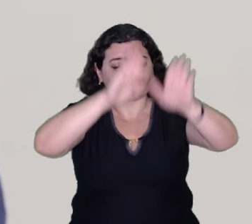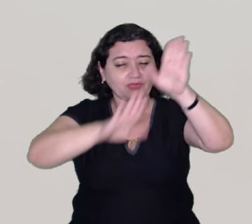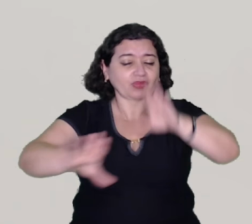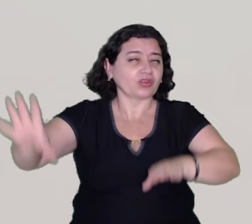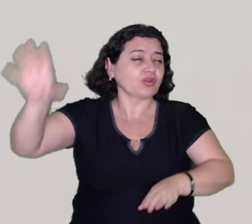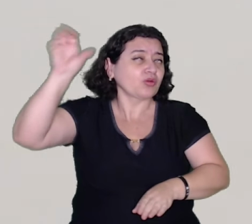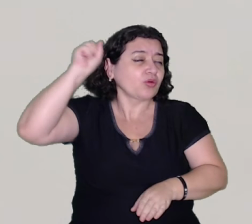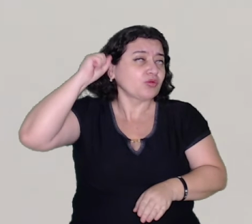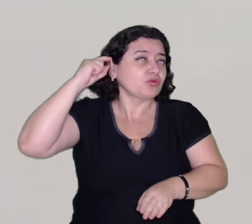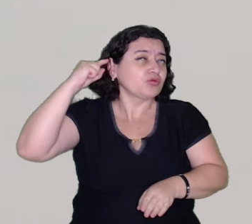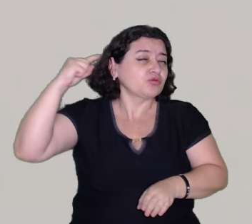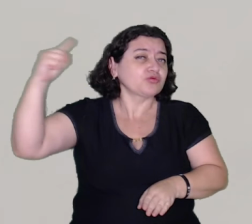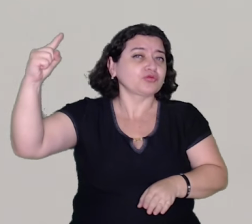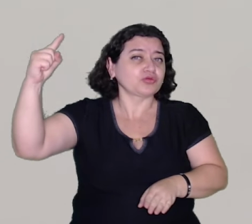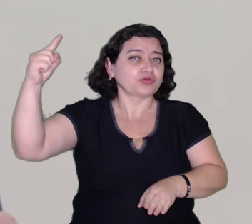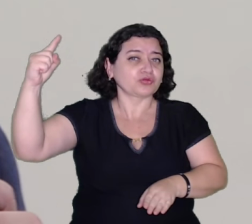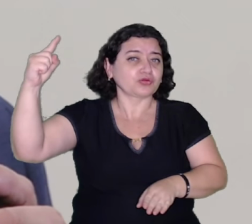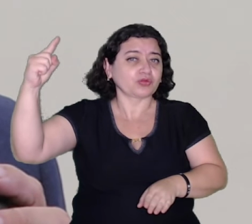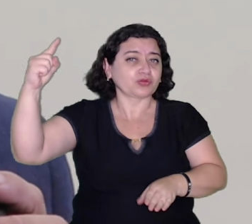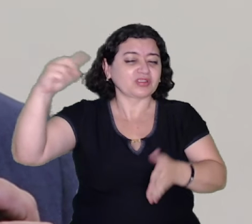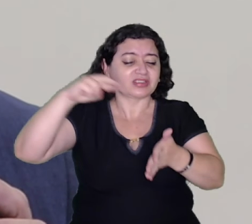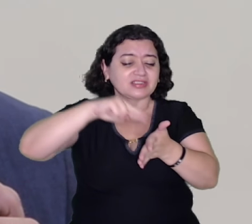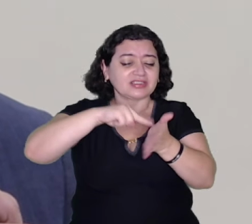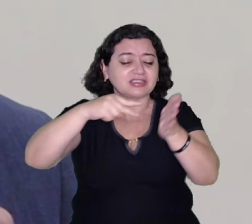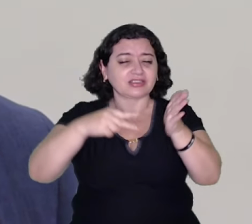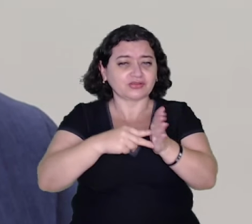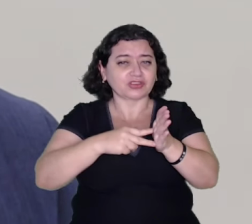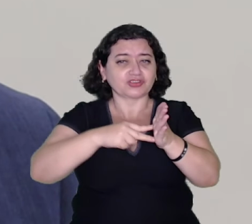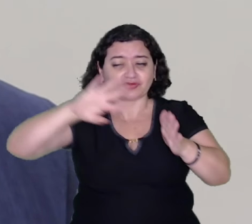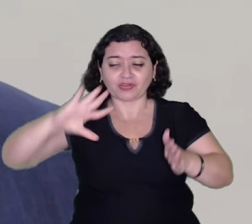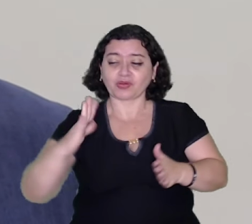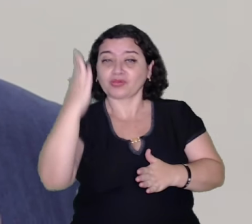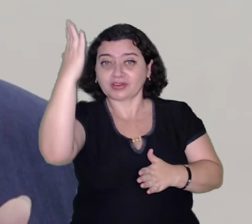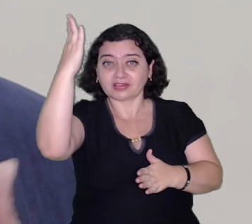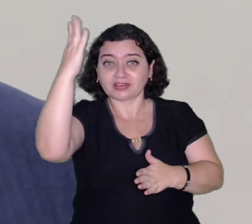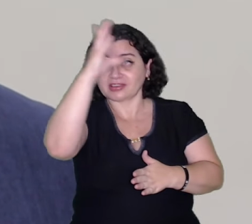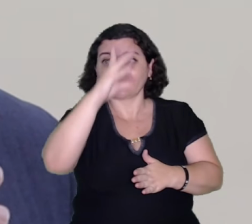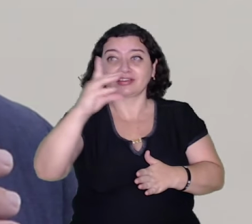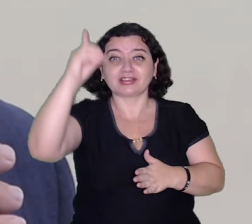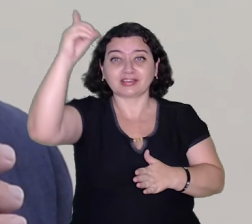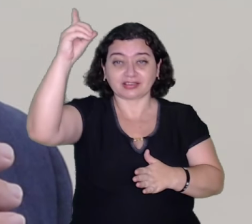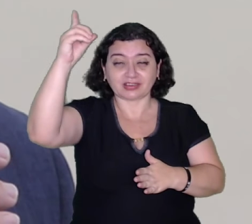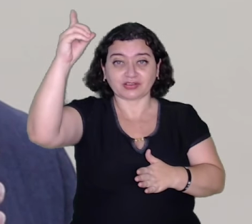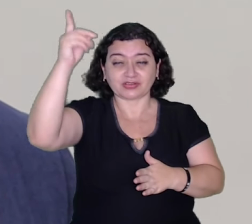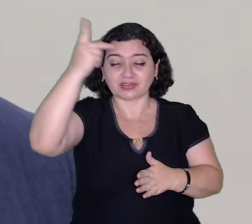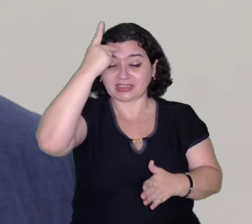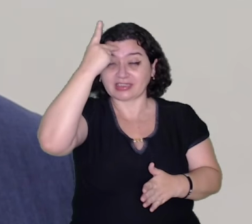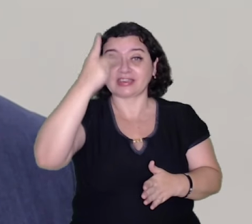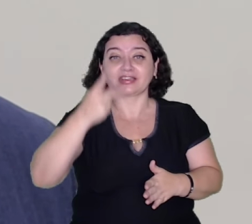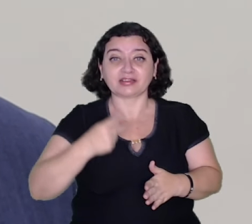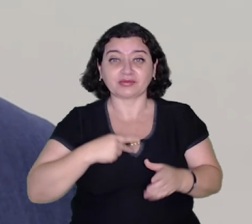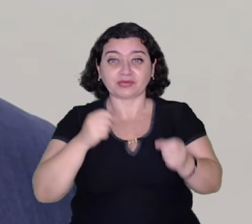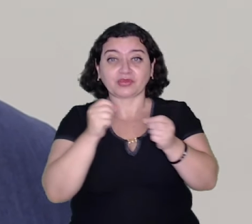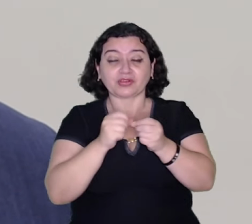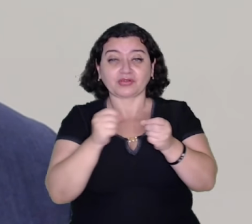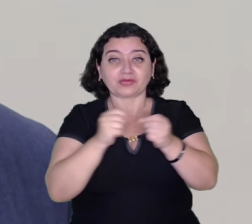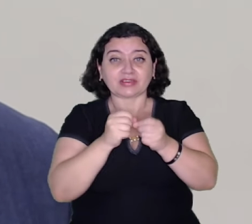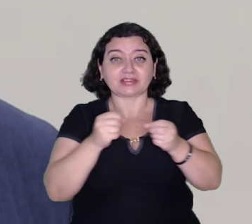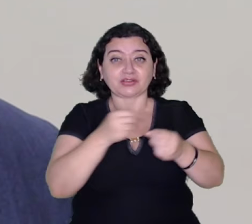regozijo, algo significativo está acontecendo. Deus, Ele mesmo, está fazendo